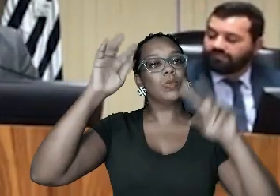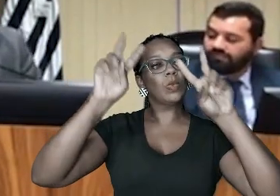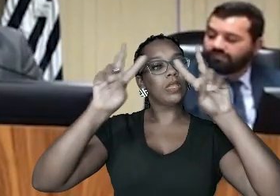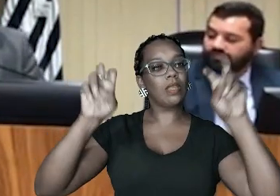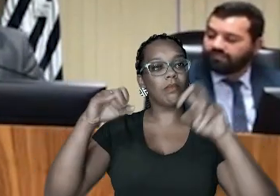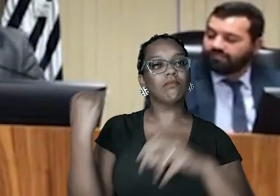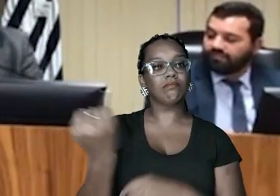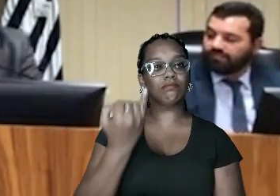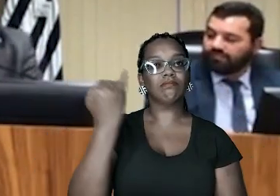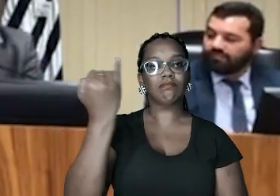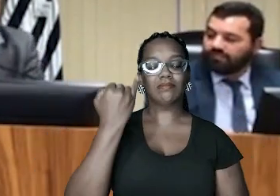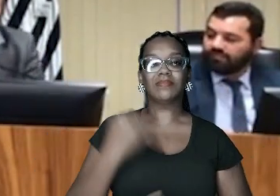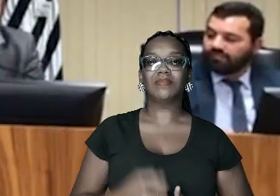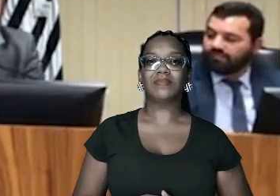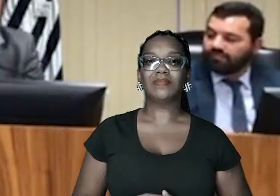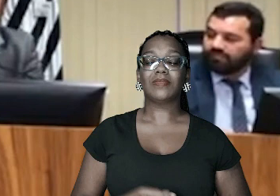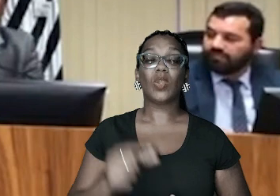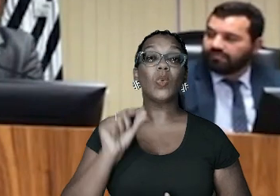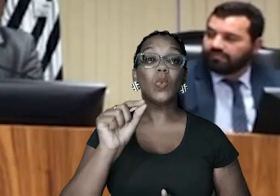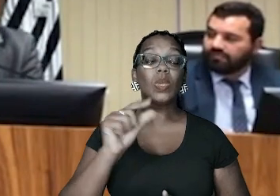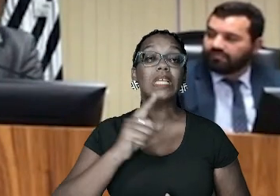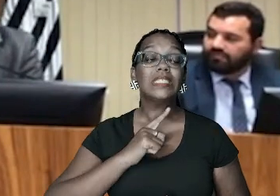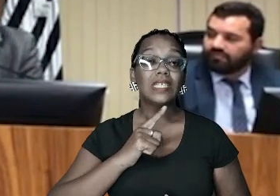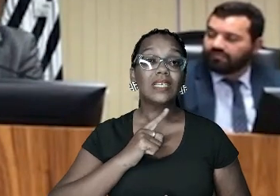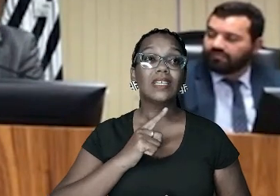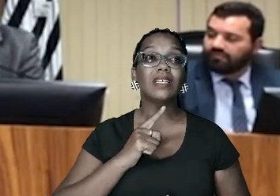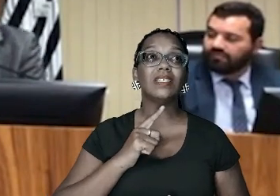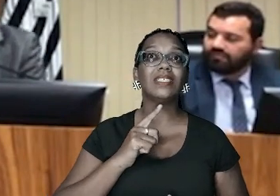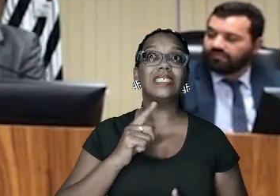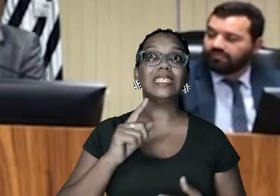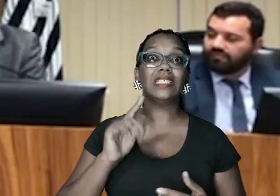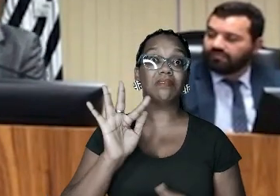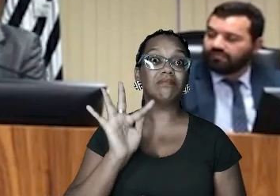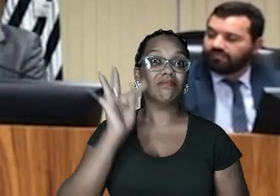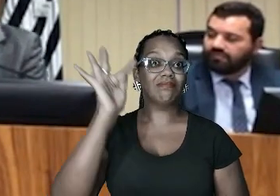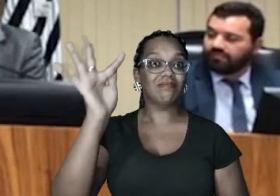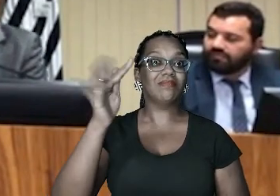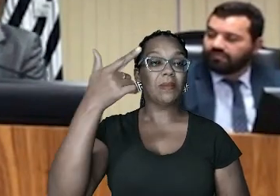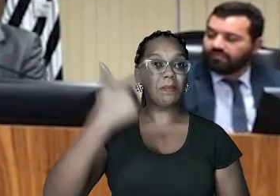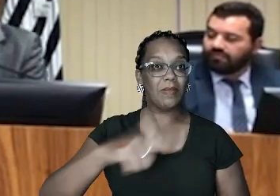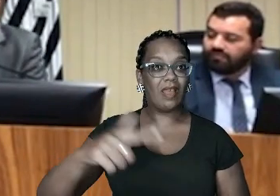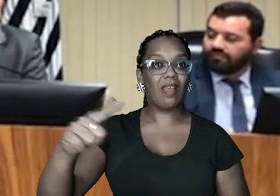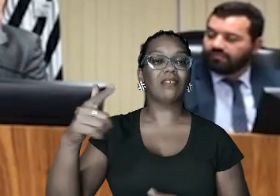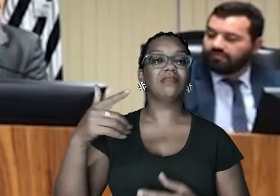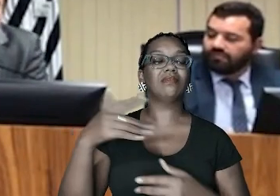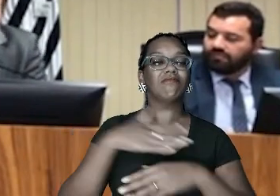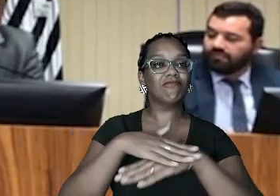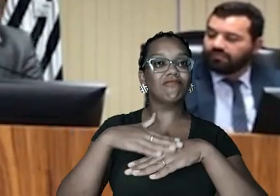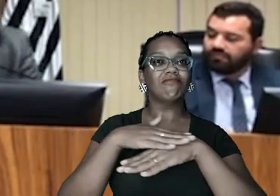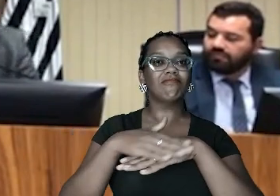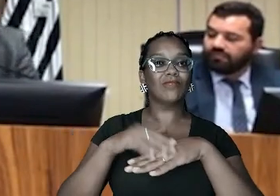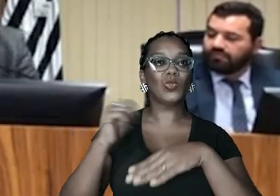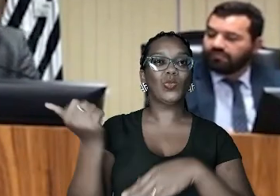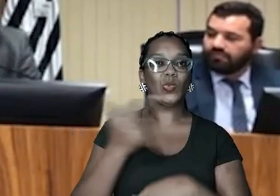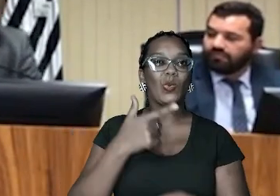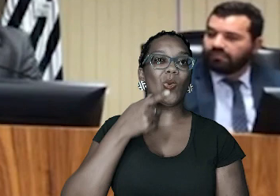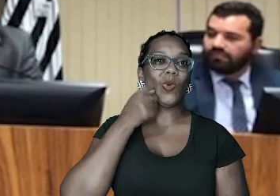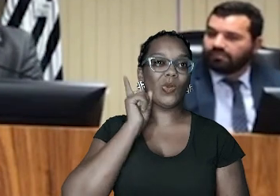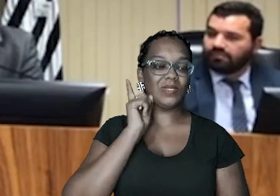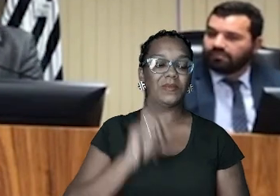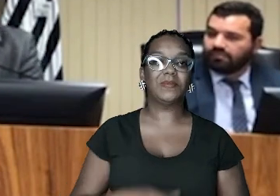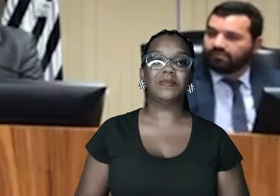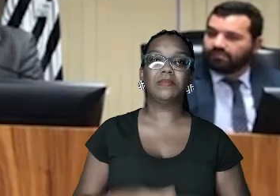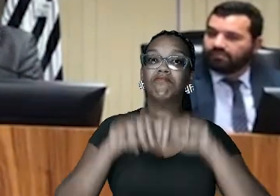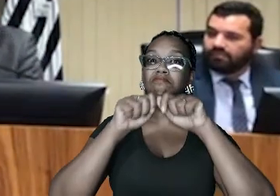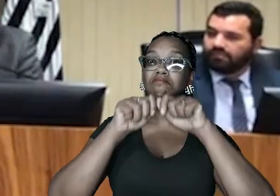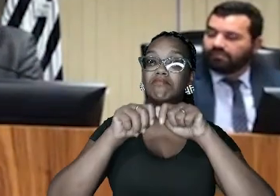na nossa escola para discussão de um tema tão relevante tão importante e que tem E terá mais